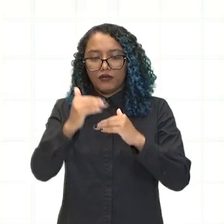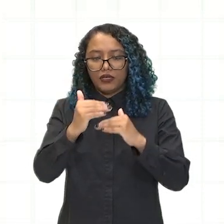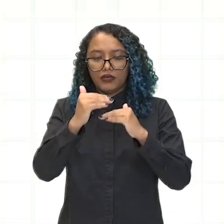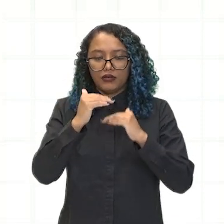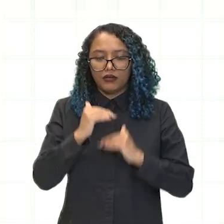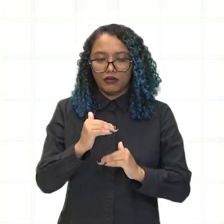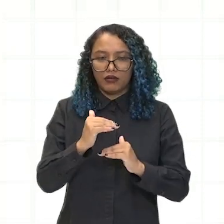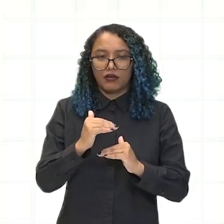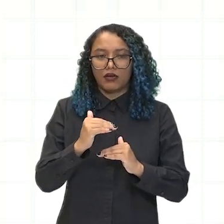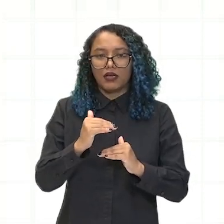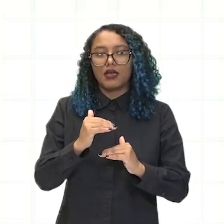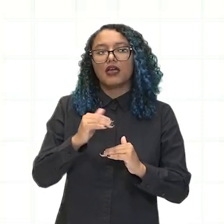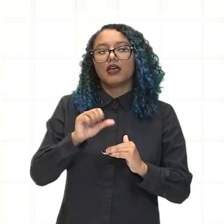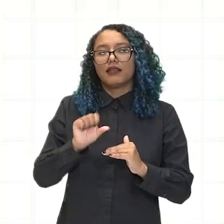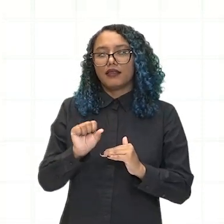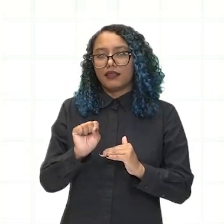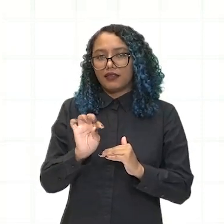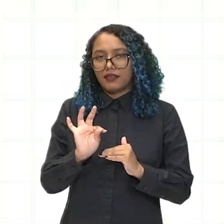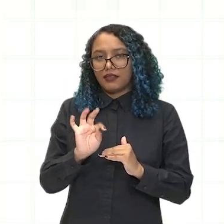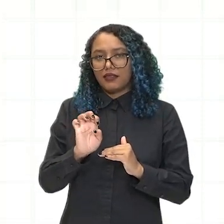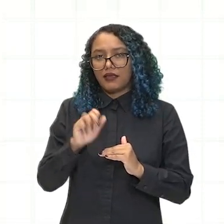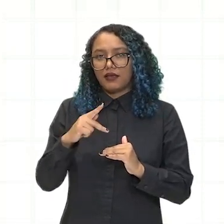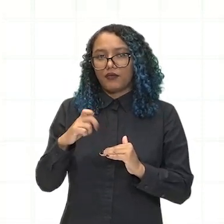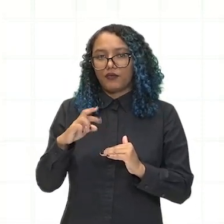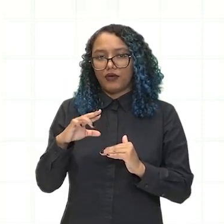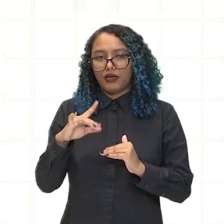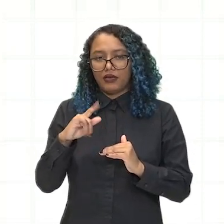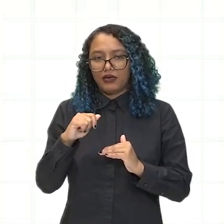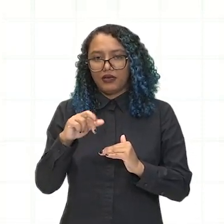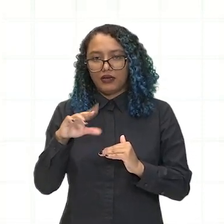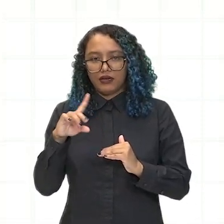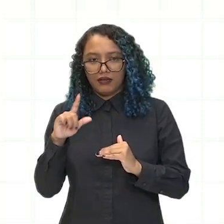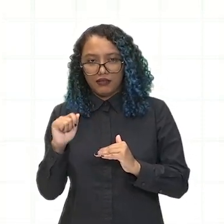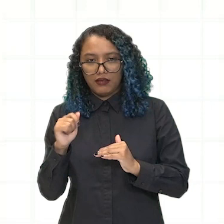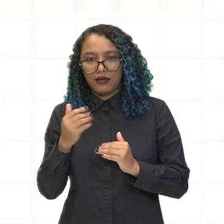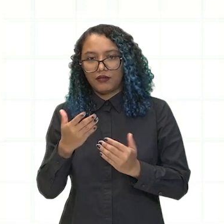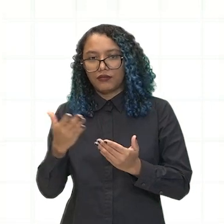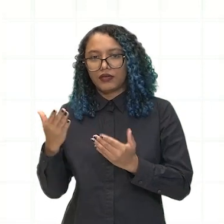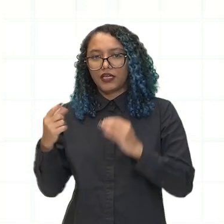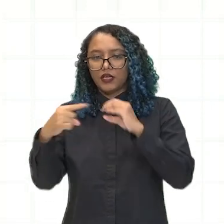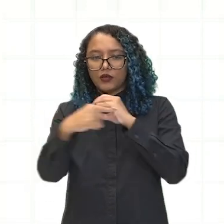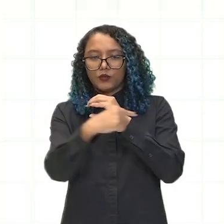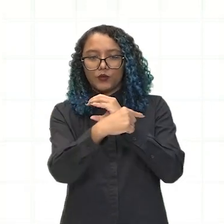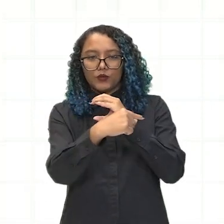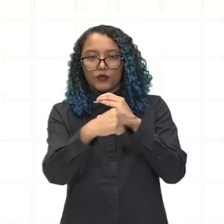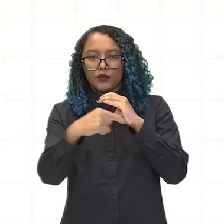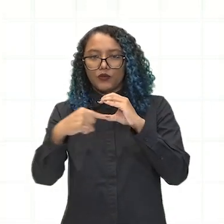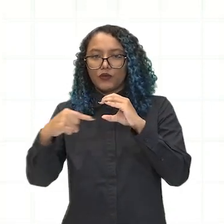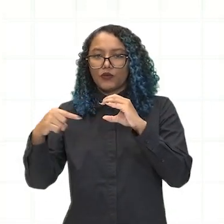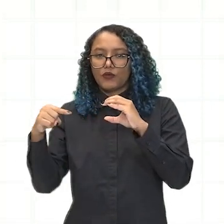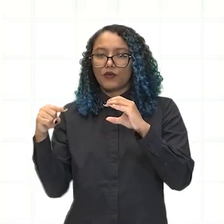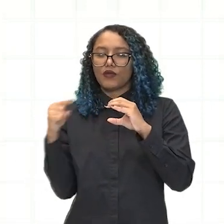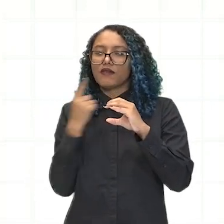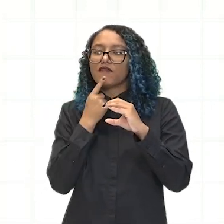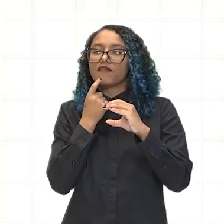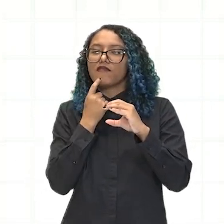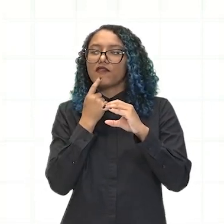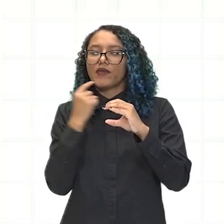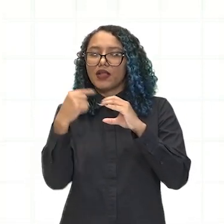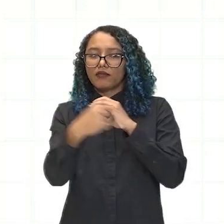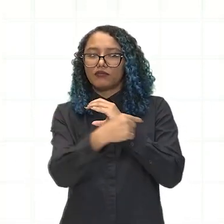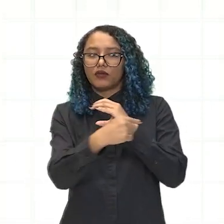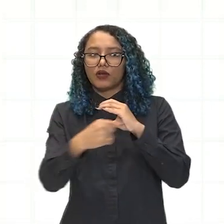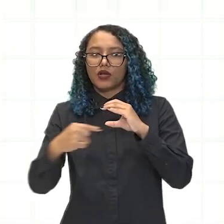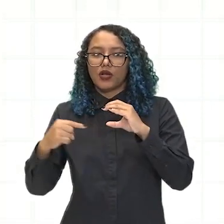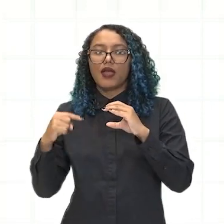E aí nós temos a linha do Equador. Toda essa região daqui, ó, é a linha do Equador. E